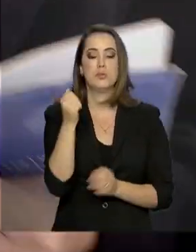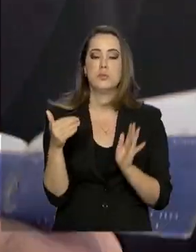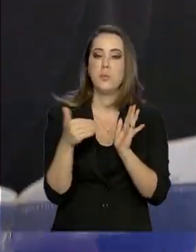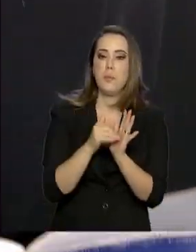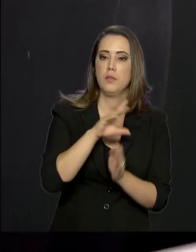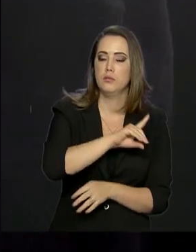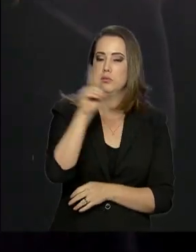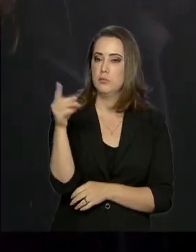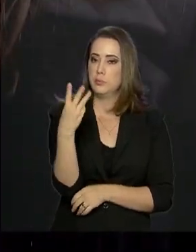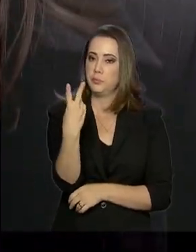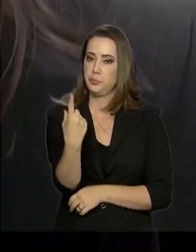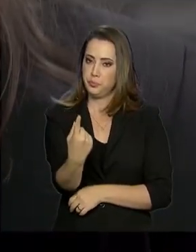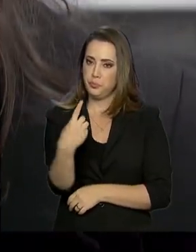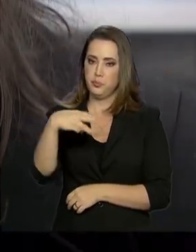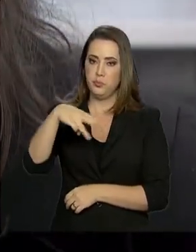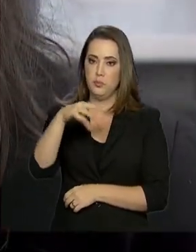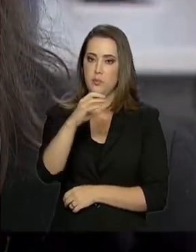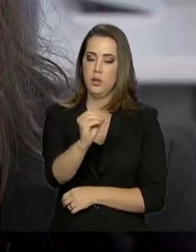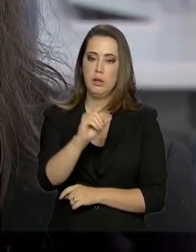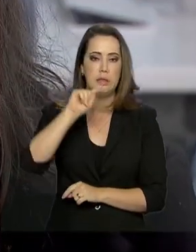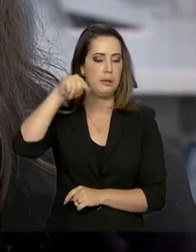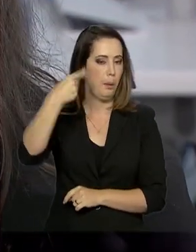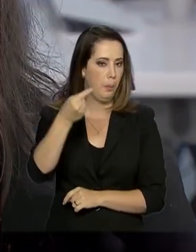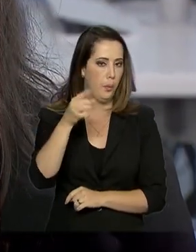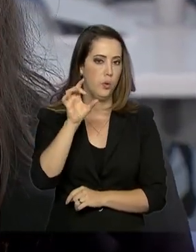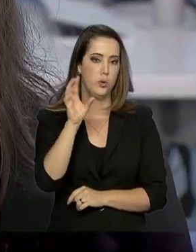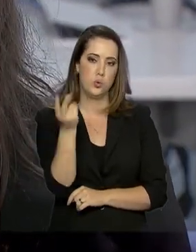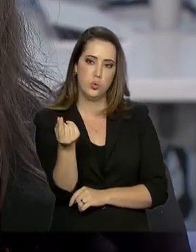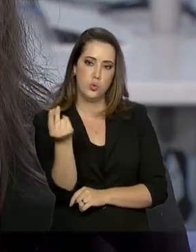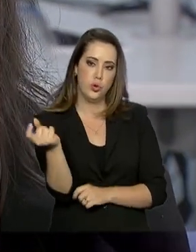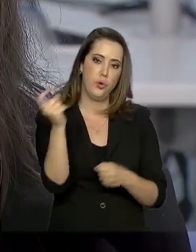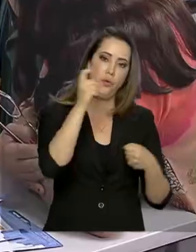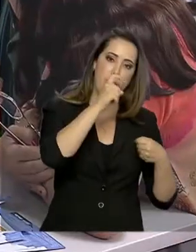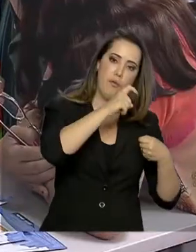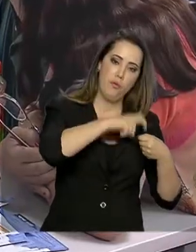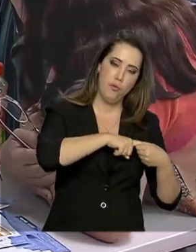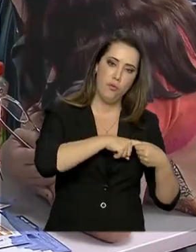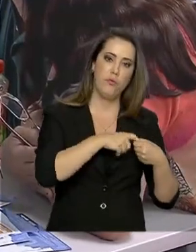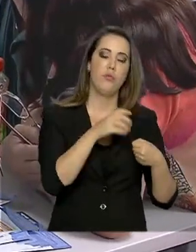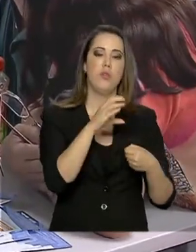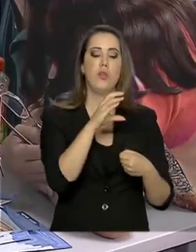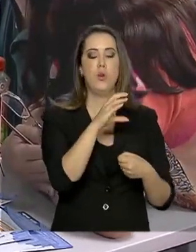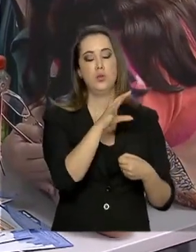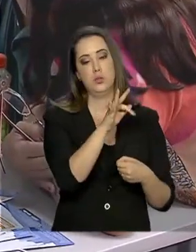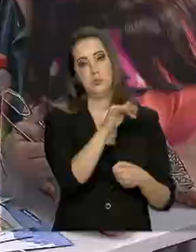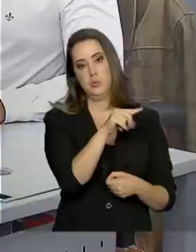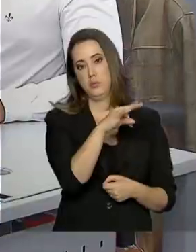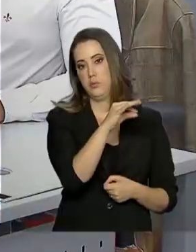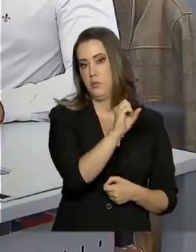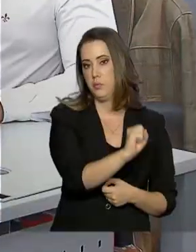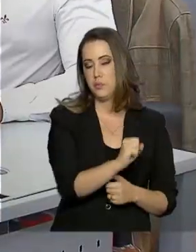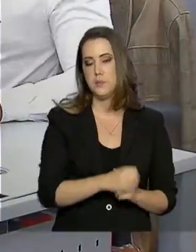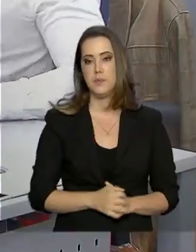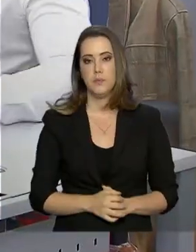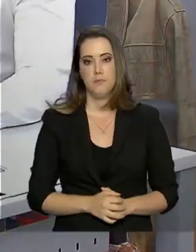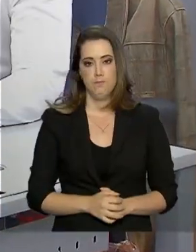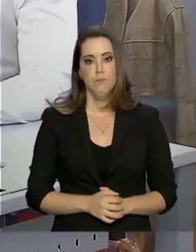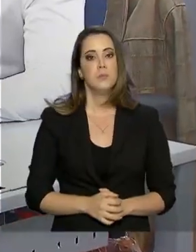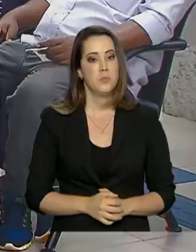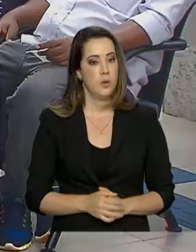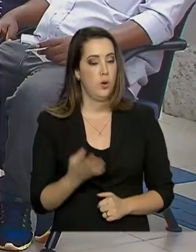31 de março. Depois disso, o dinheiro retornará para a conta do FGTS. O saque